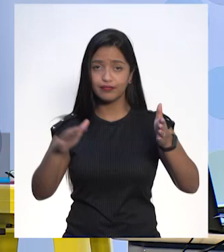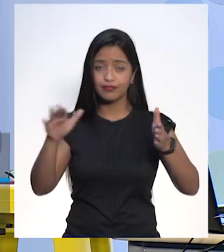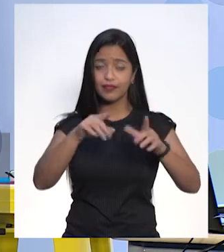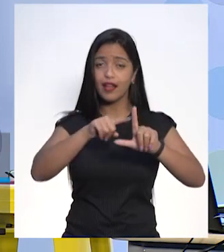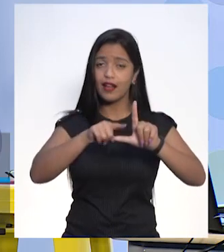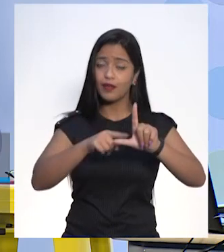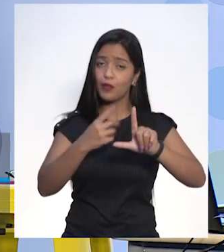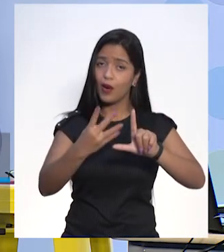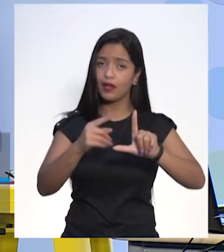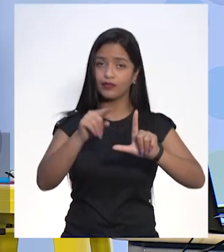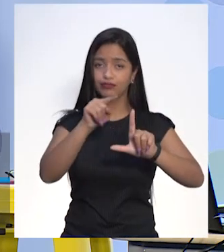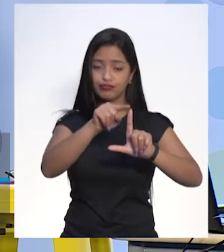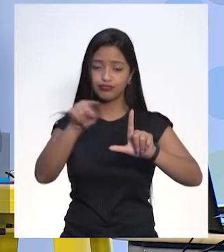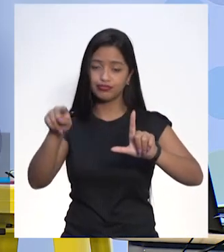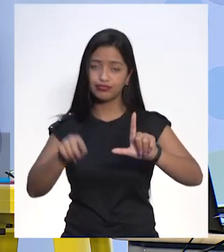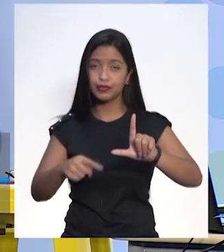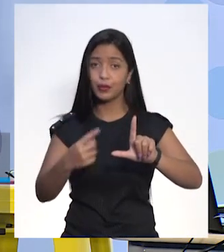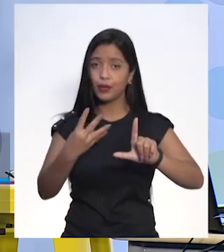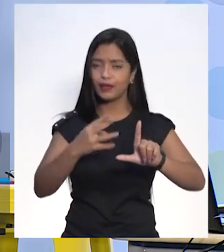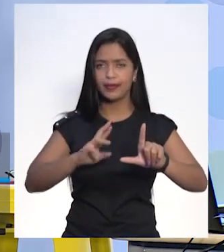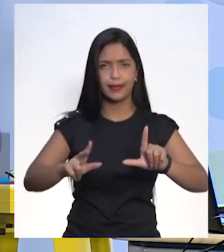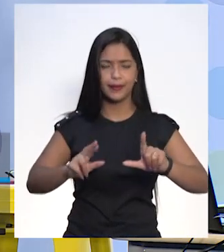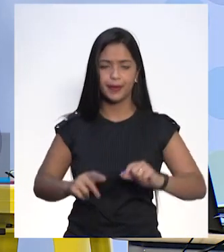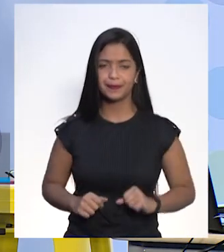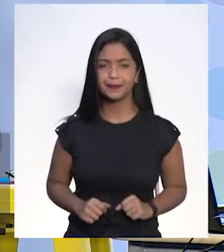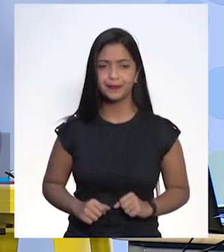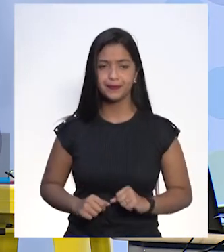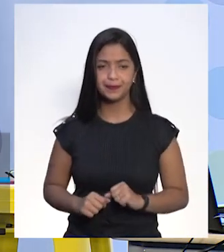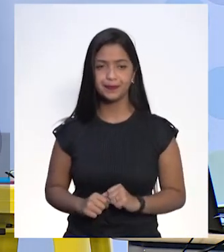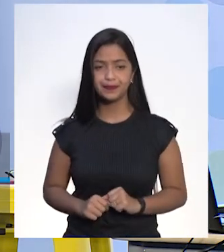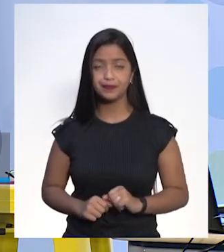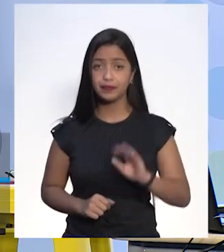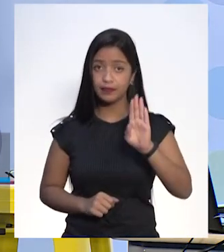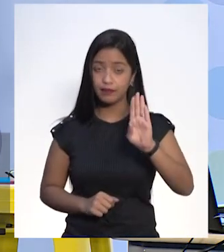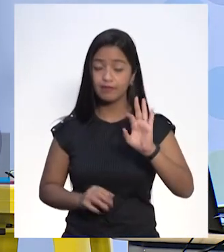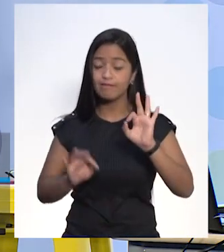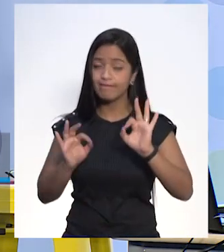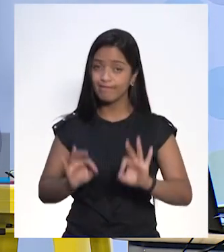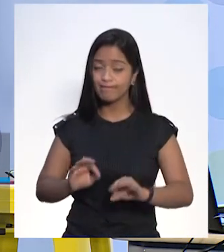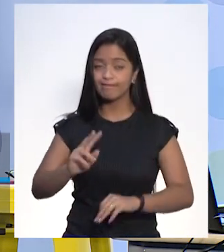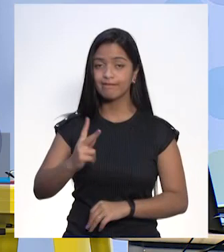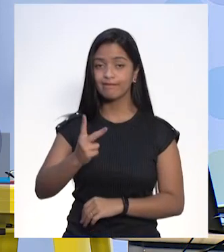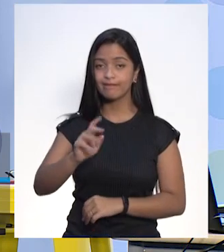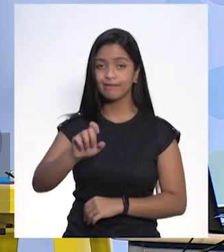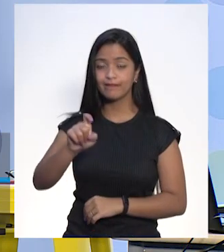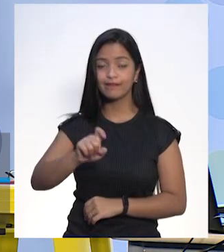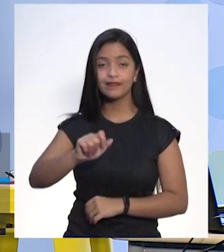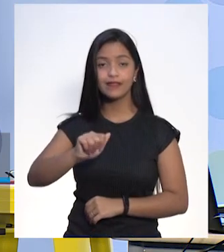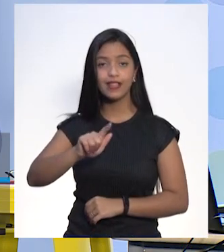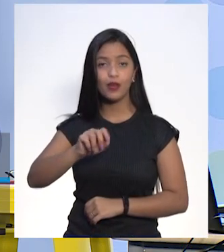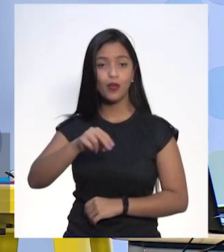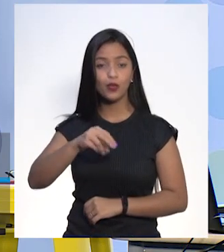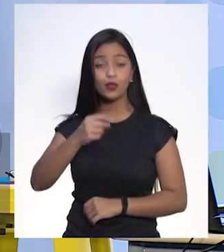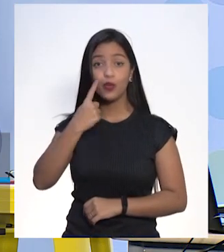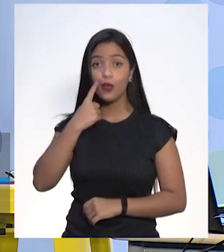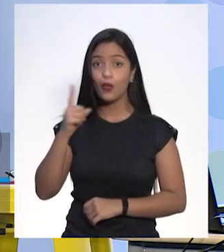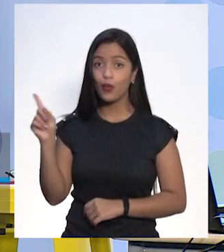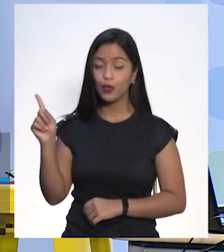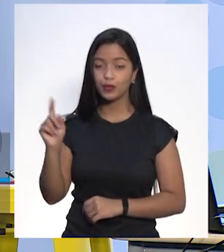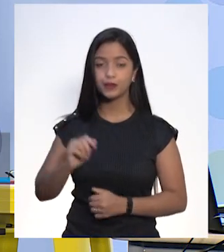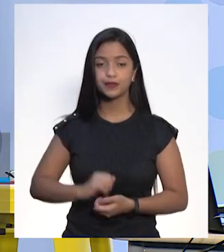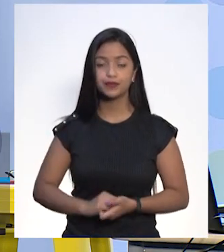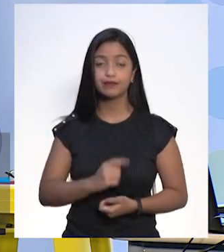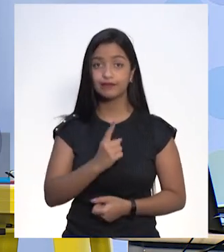ângulos, e não é o caso aqui, como a gente já sabe. A figura representa um hexágono? Sim. 1, 2, 3,